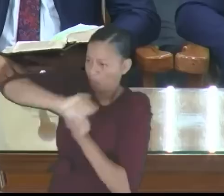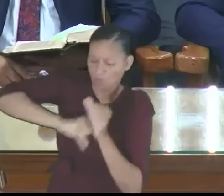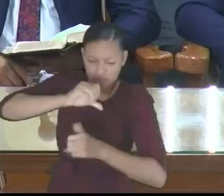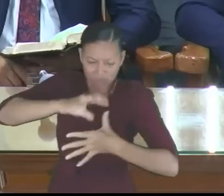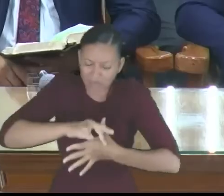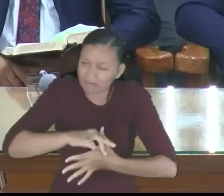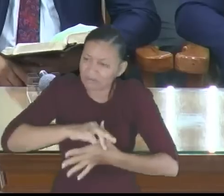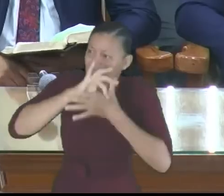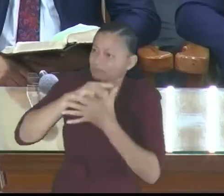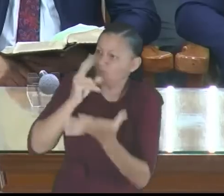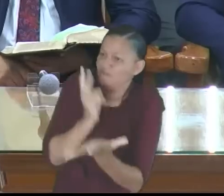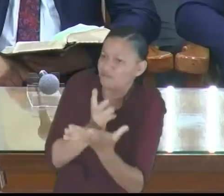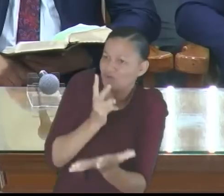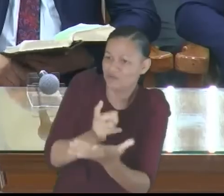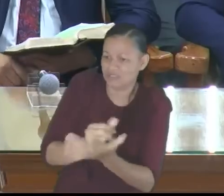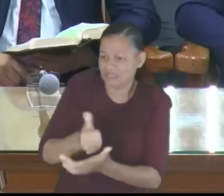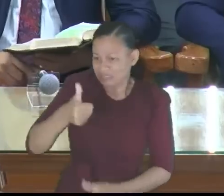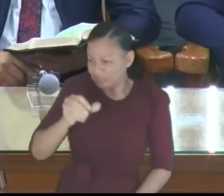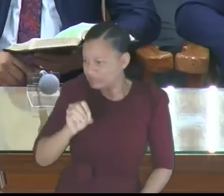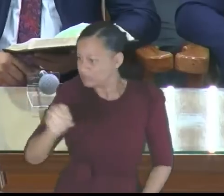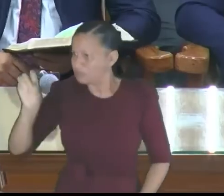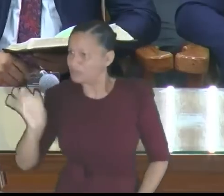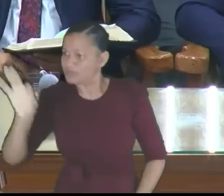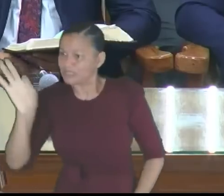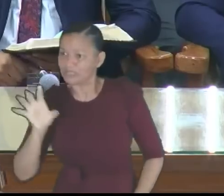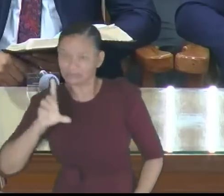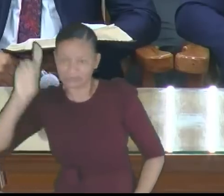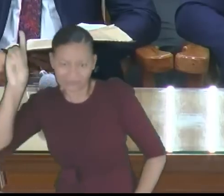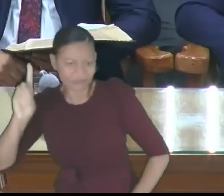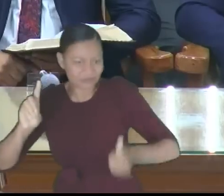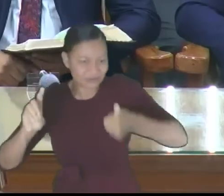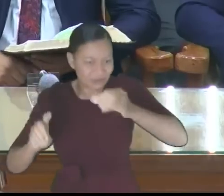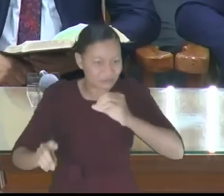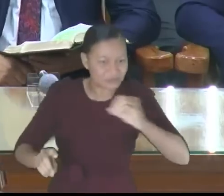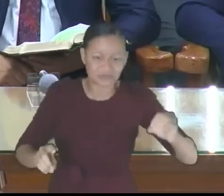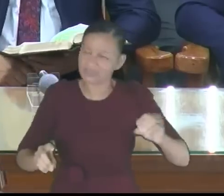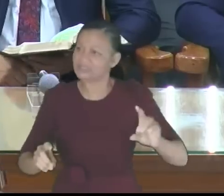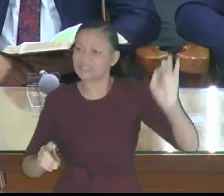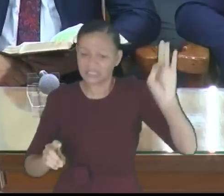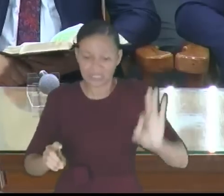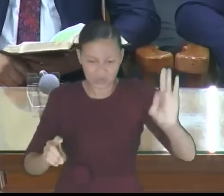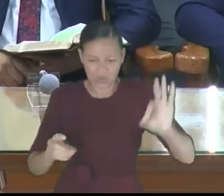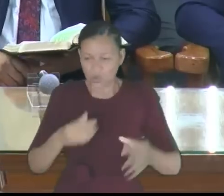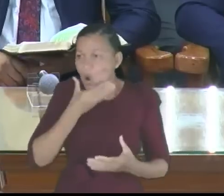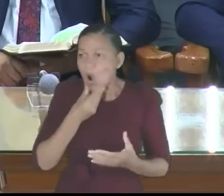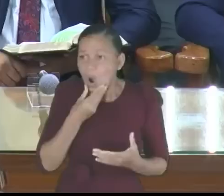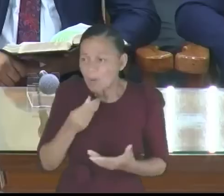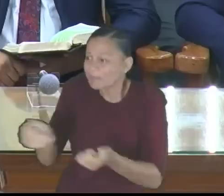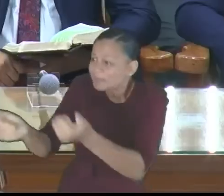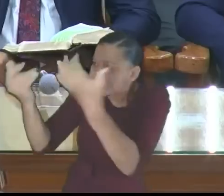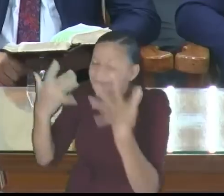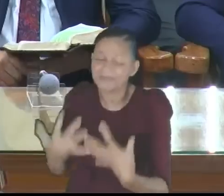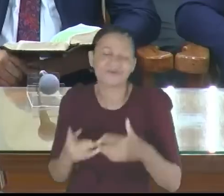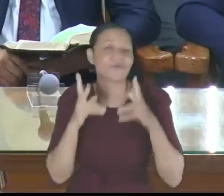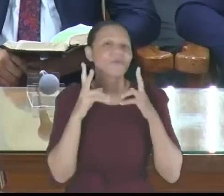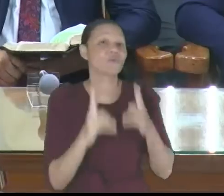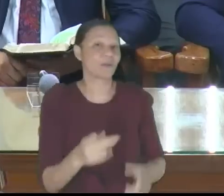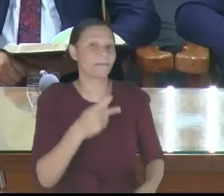sendo 100% Deus e 100% homem. Me explique! E eu vou fazer como crente que o pastor